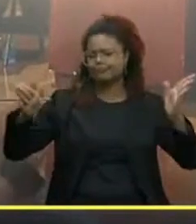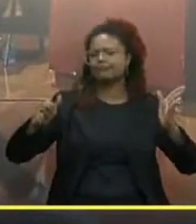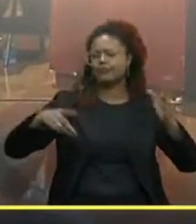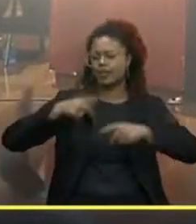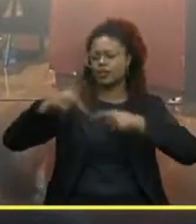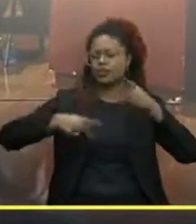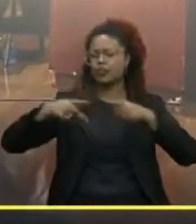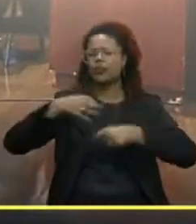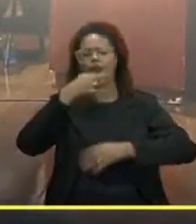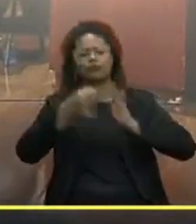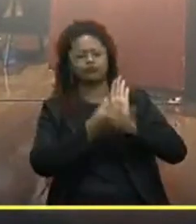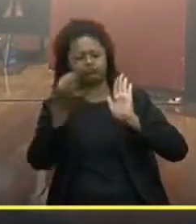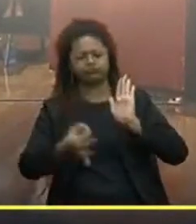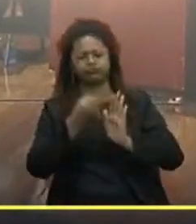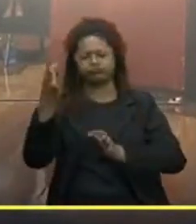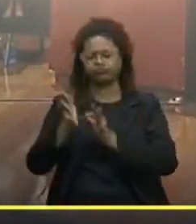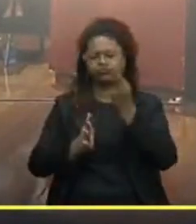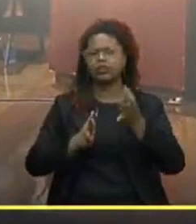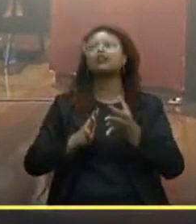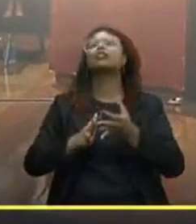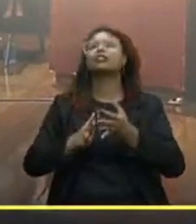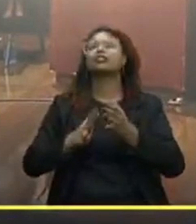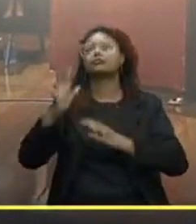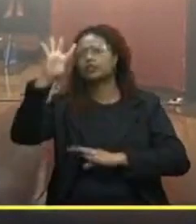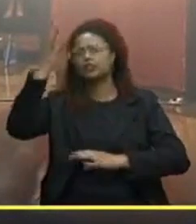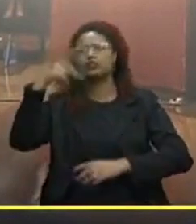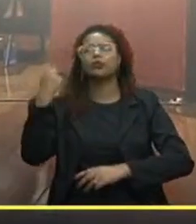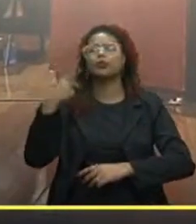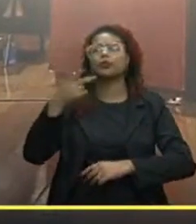o povo possa opinar e decidir sobre as políticas públicas